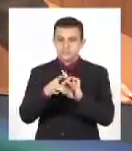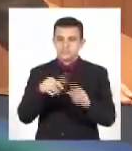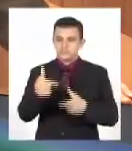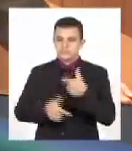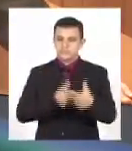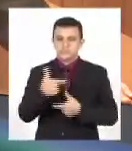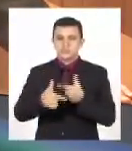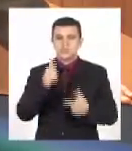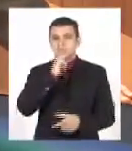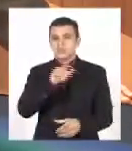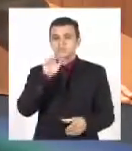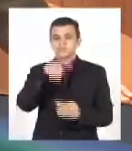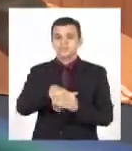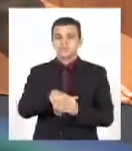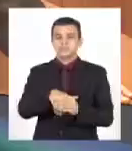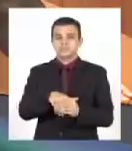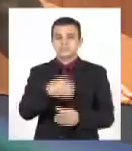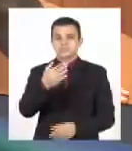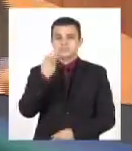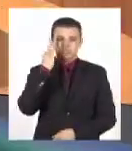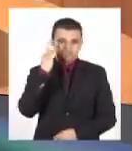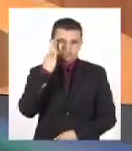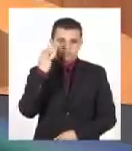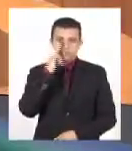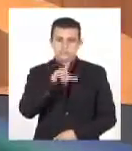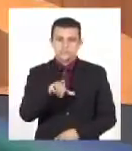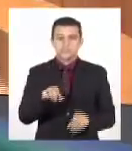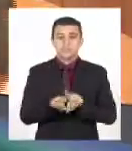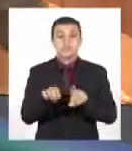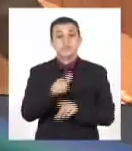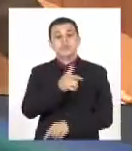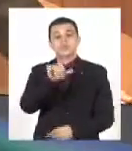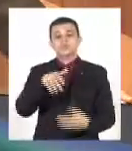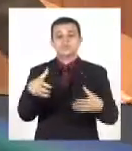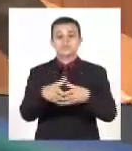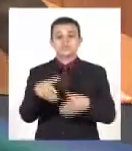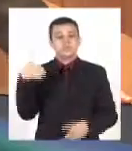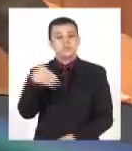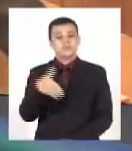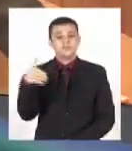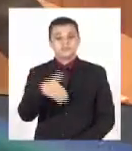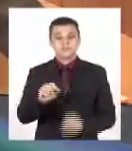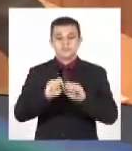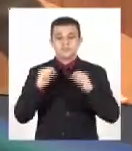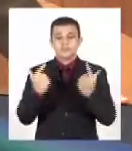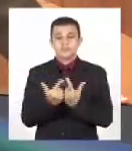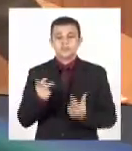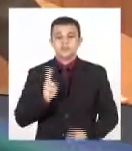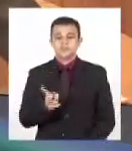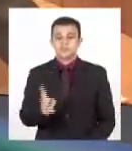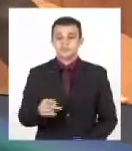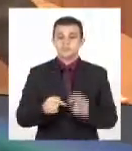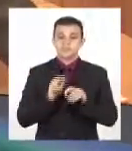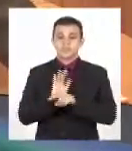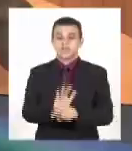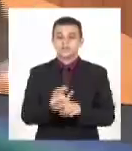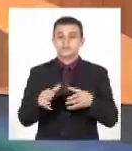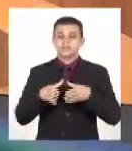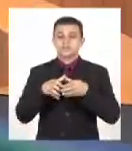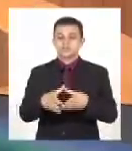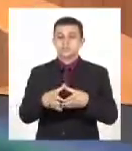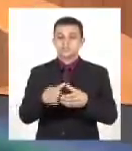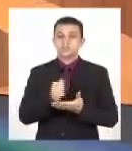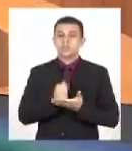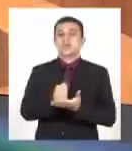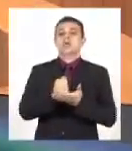resultado na eleição, como também os outros companheiros que aqui hoje estão na Assembleia Legislativa, ajudando nessa bancada de sustentação do